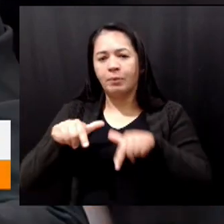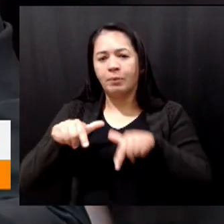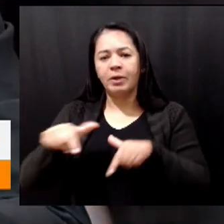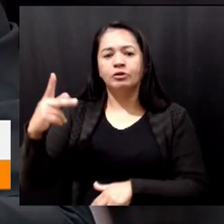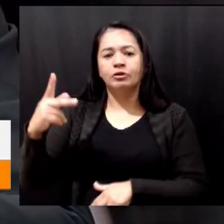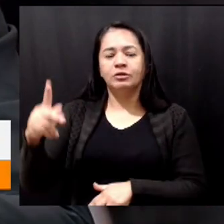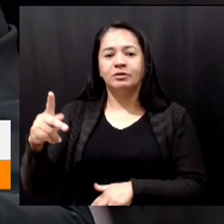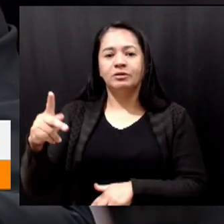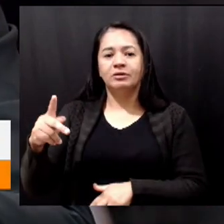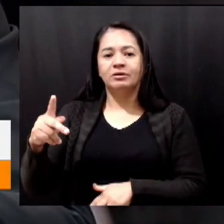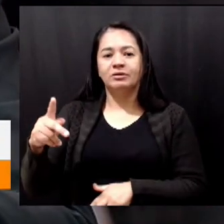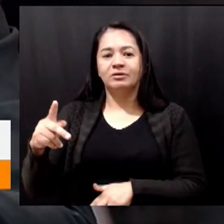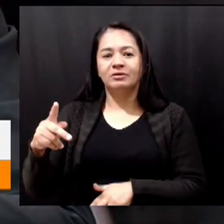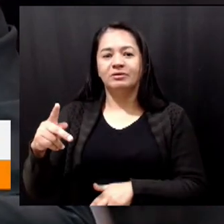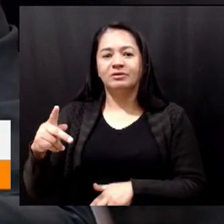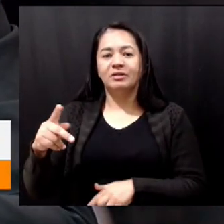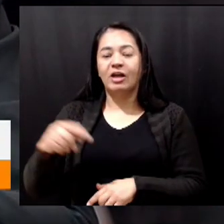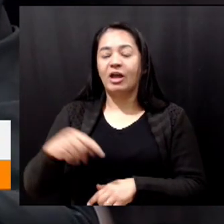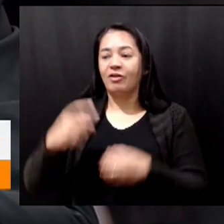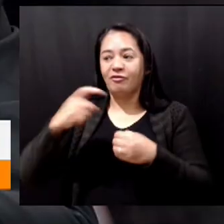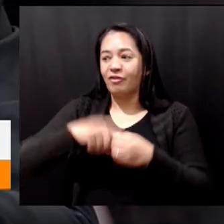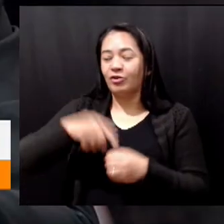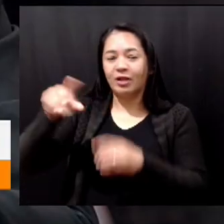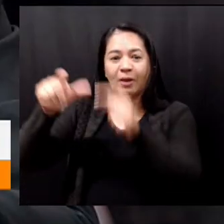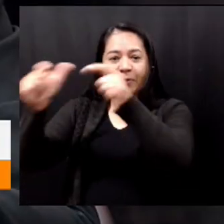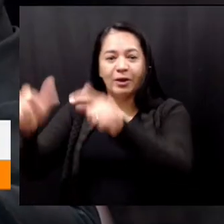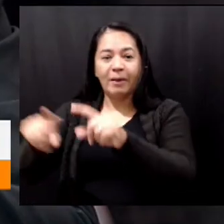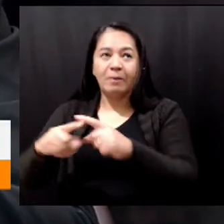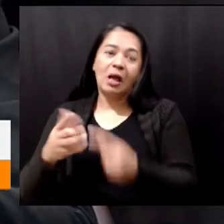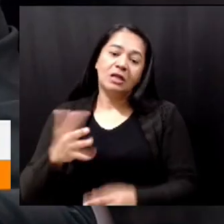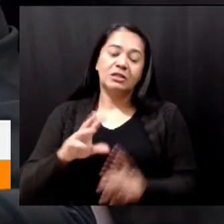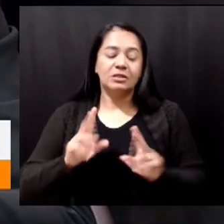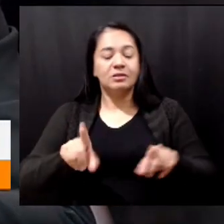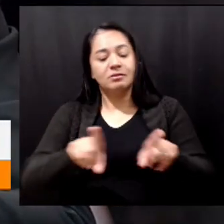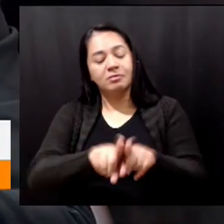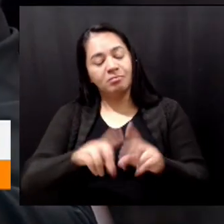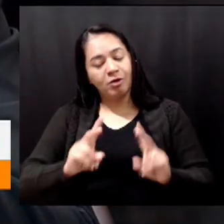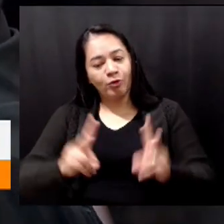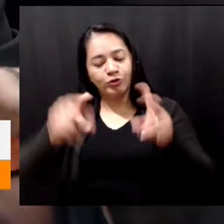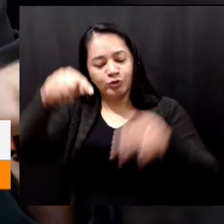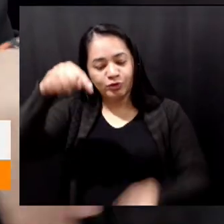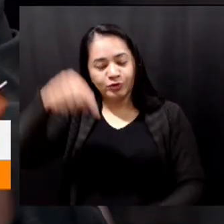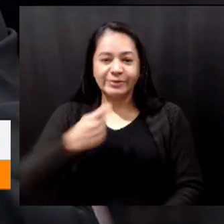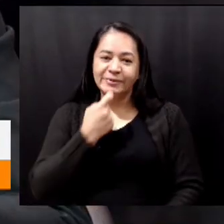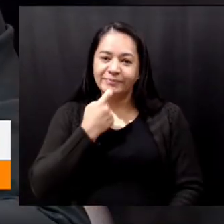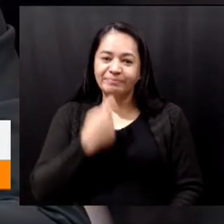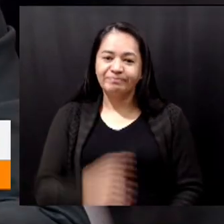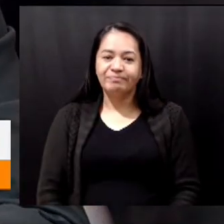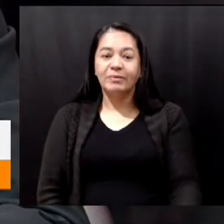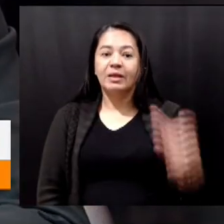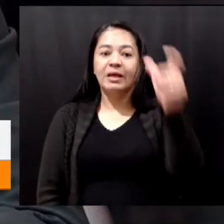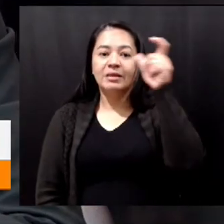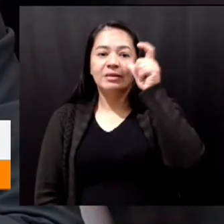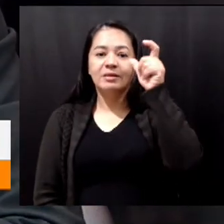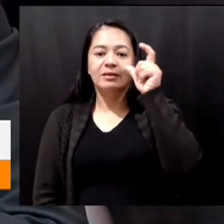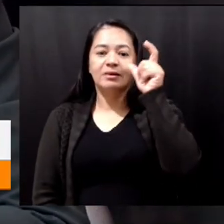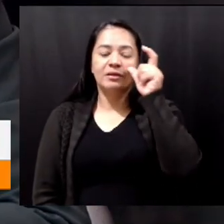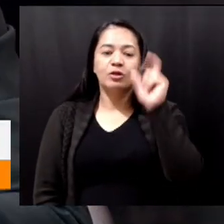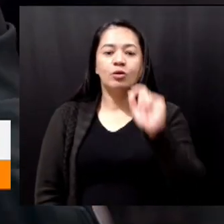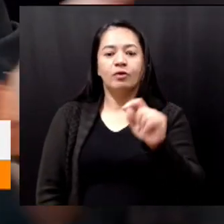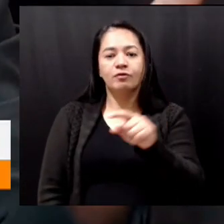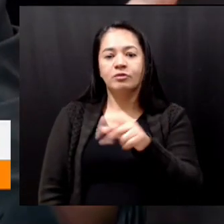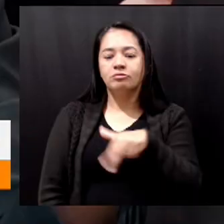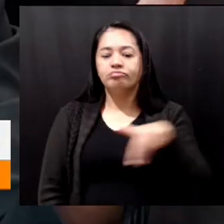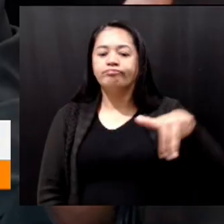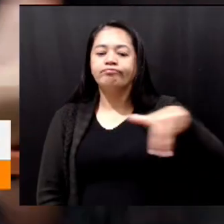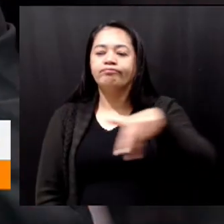mas muitas vezes acabam ficando por aqui. Então é interessante que você vai andando pelo ecossistema de Campinas,